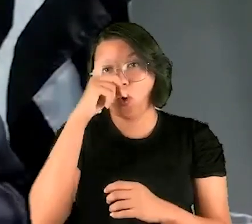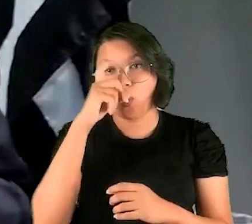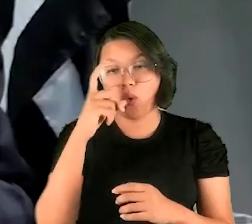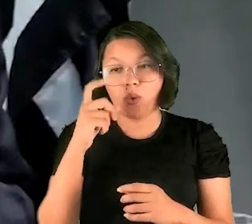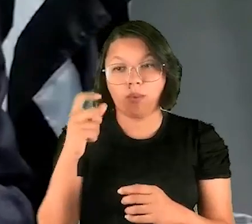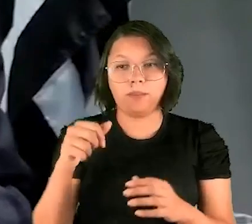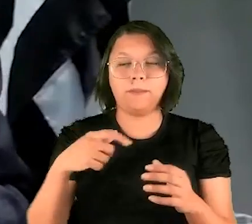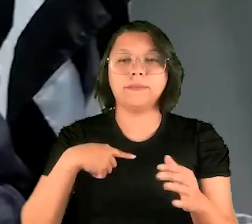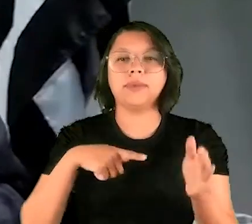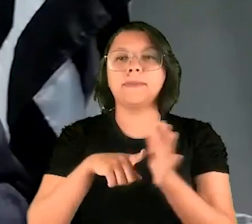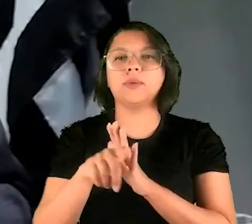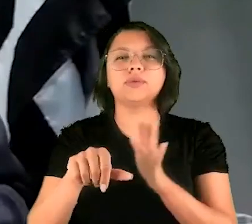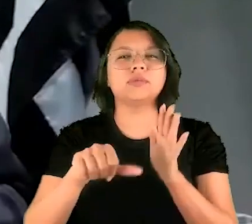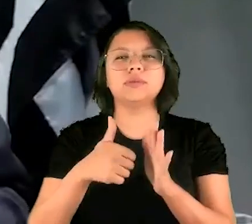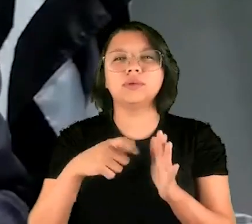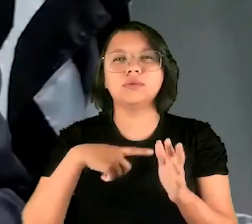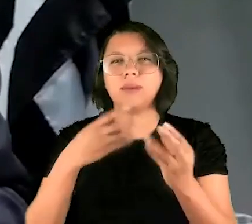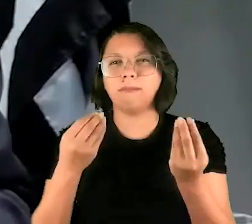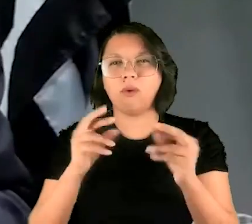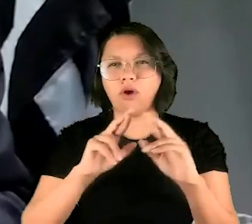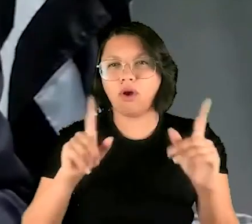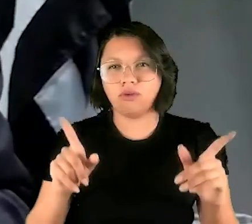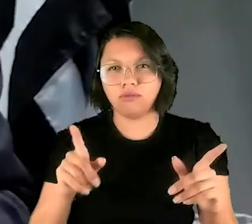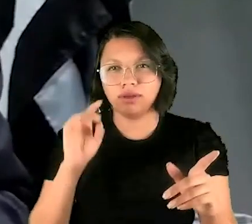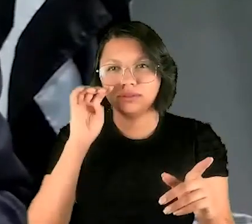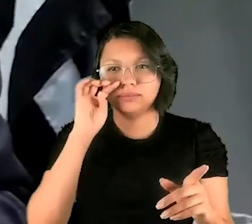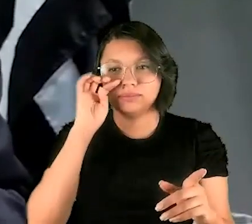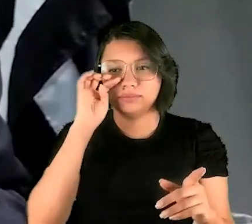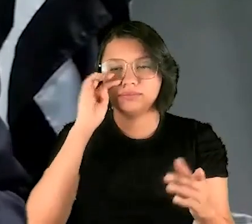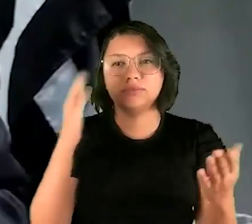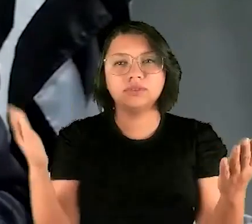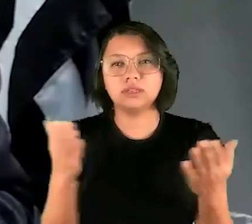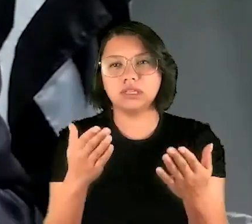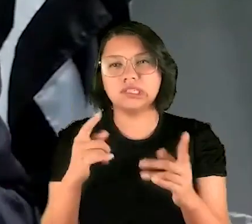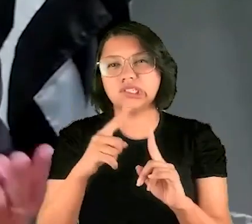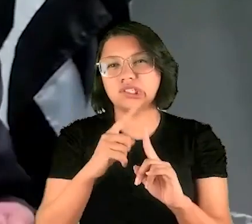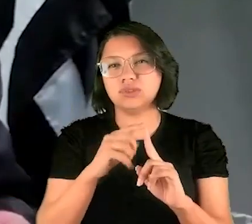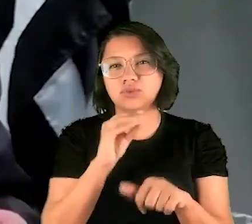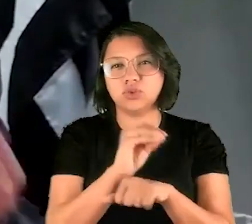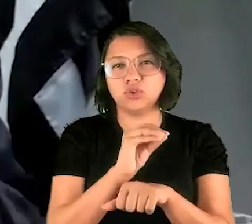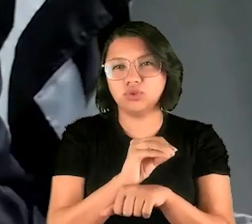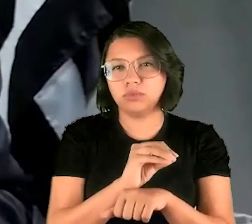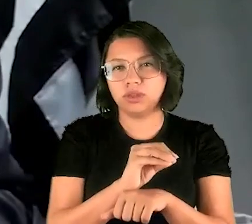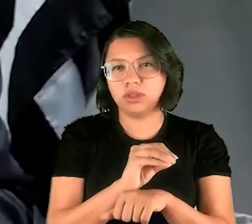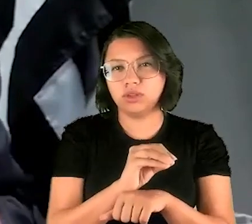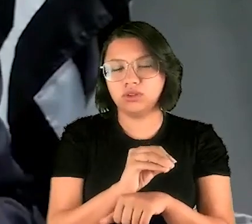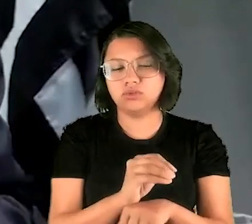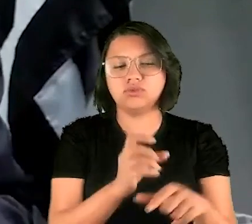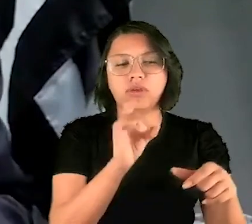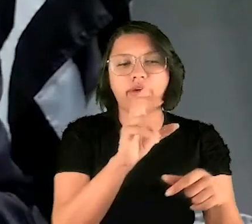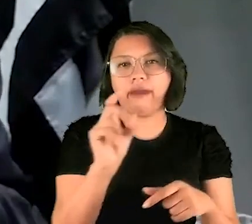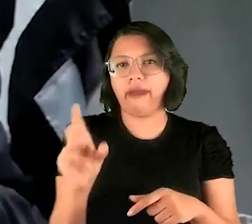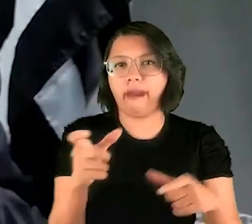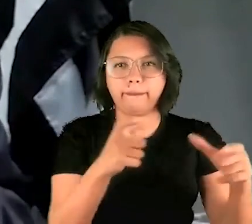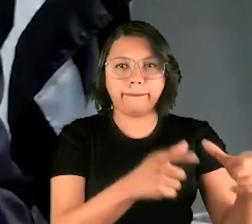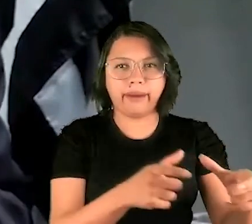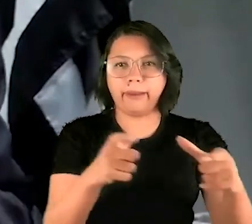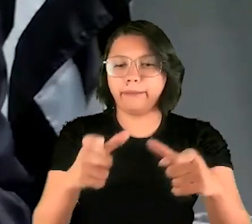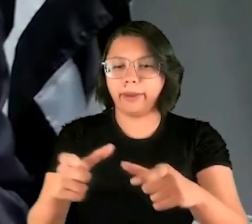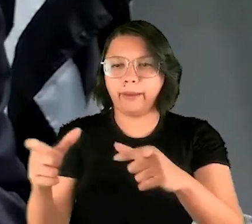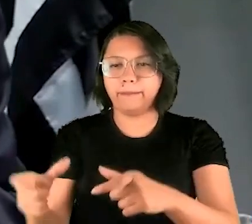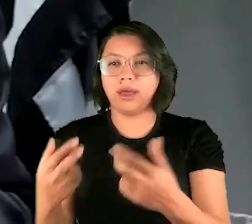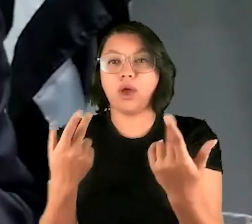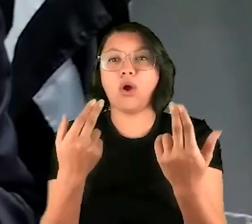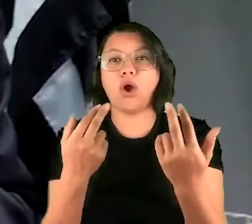são duas. Primeiro, há muita diferença desses protocolos de unidade para unidade, mesmo